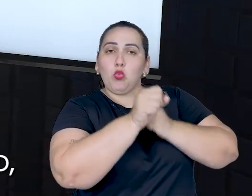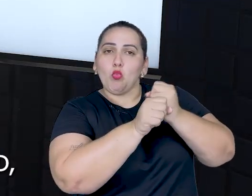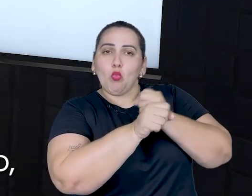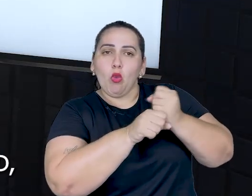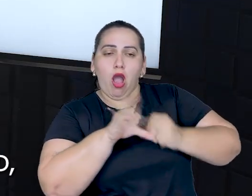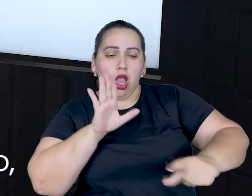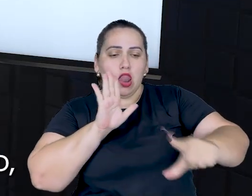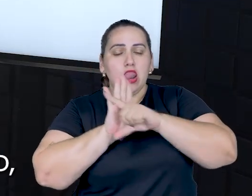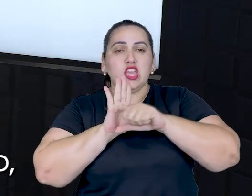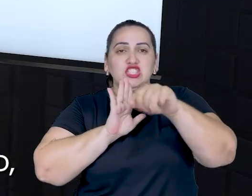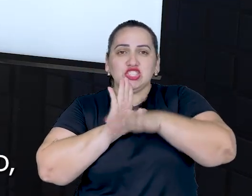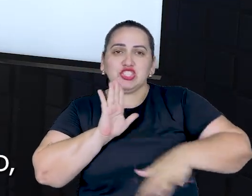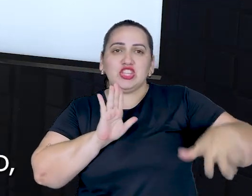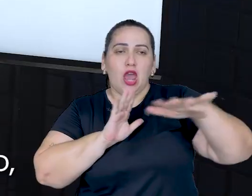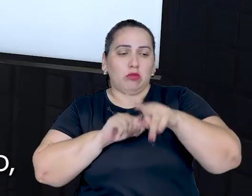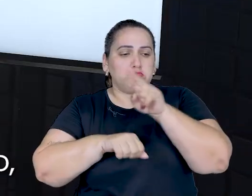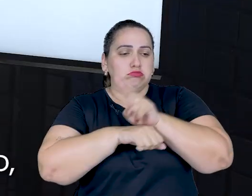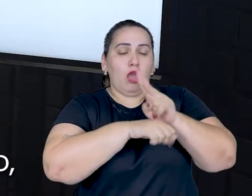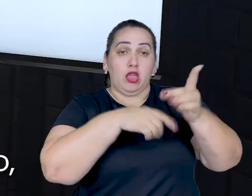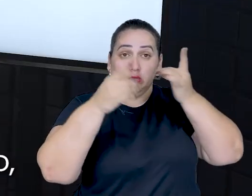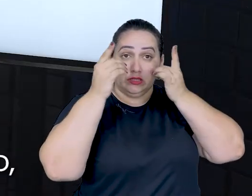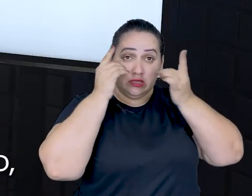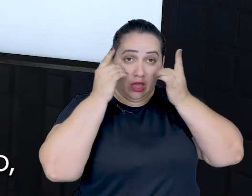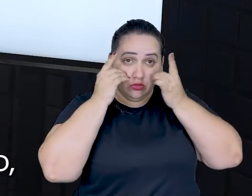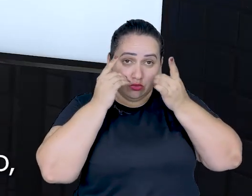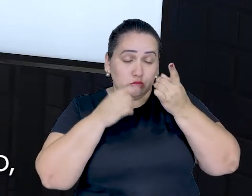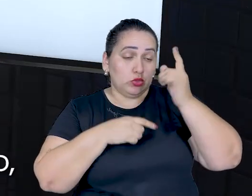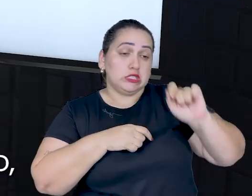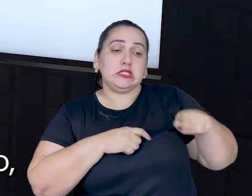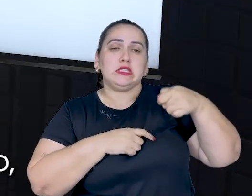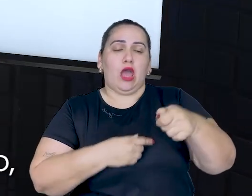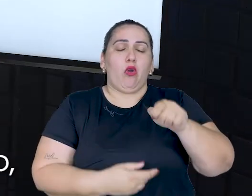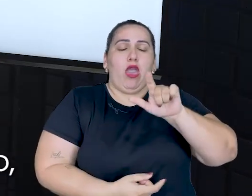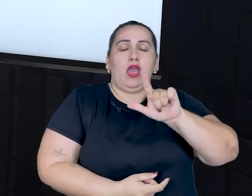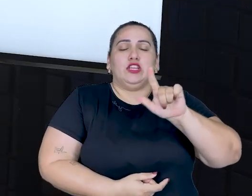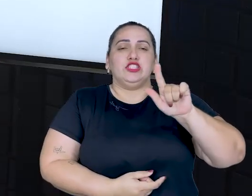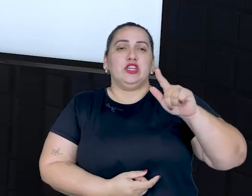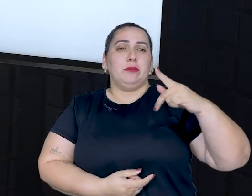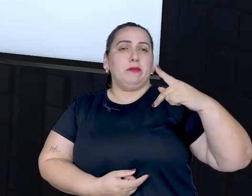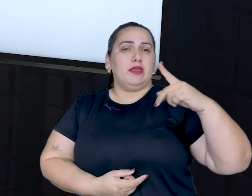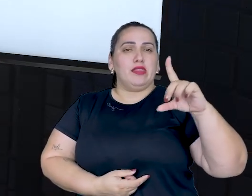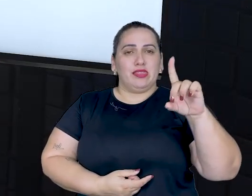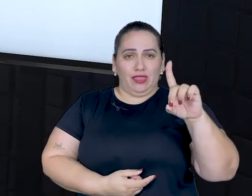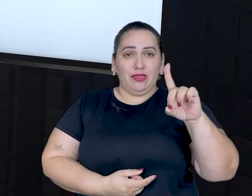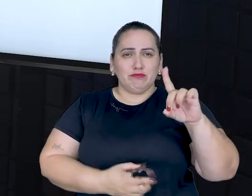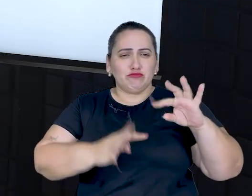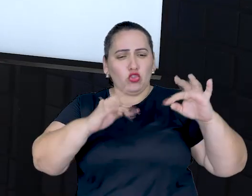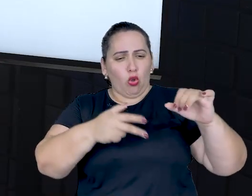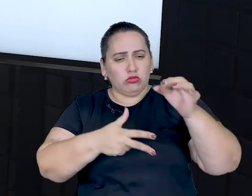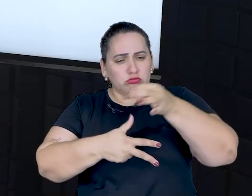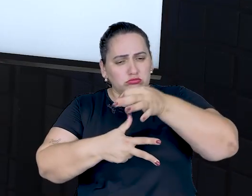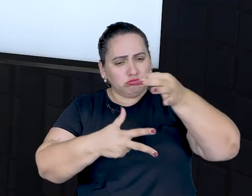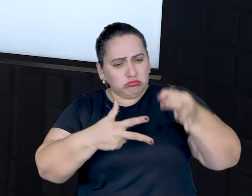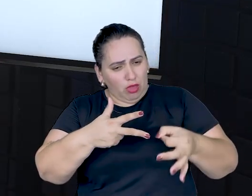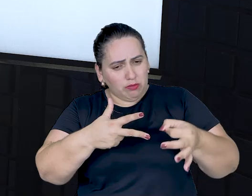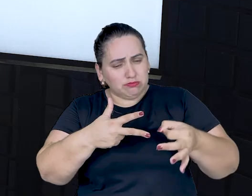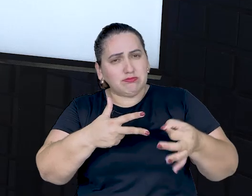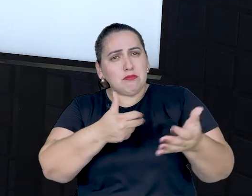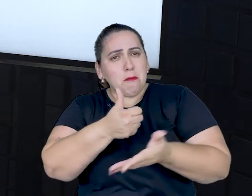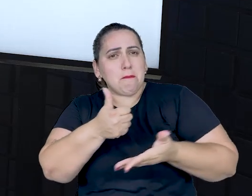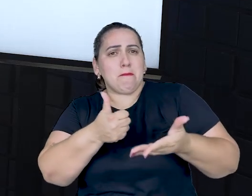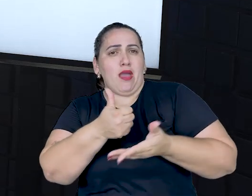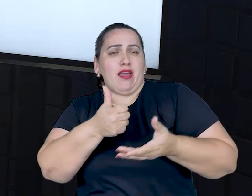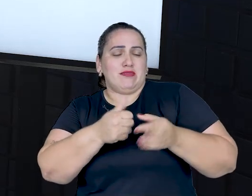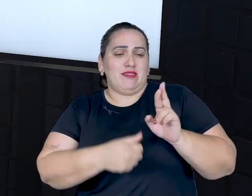5 anos de vigência da Lei Geral de Proteção de Dados, a LGPD, as esferas do Poder Judiciário do Rio Grande do